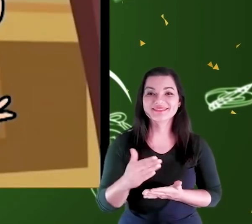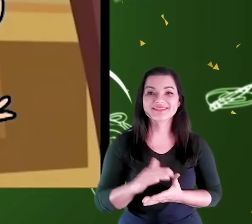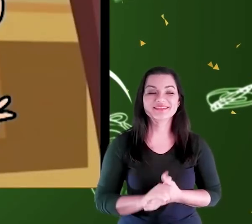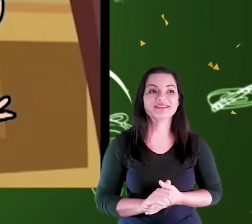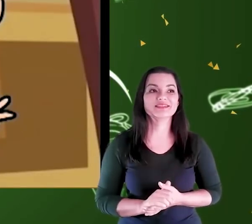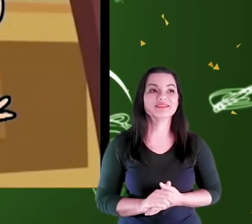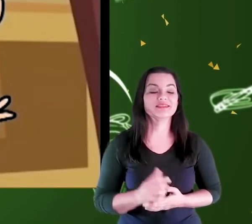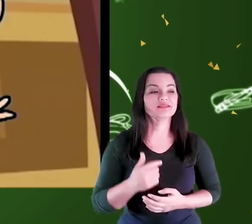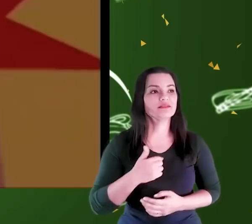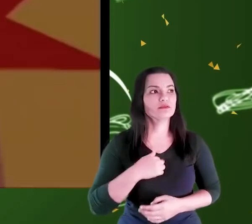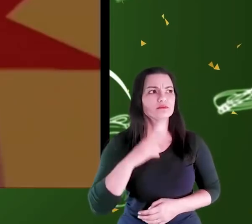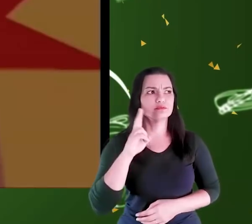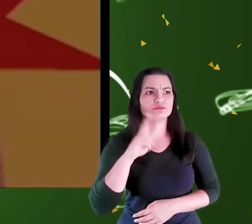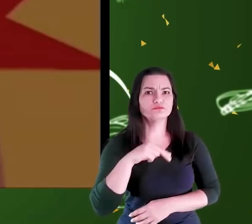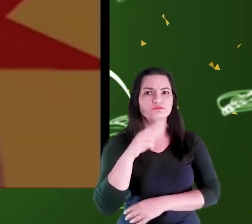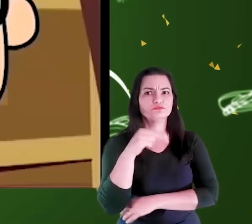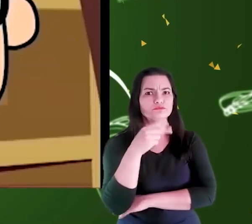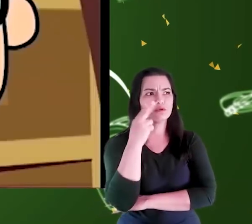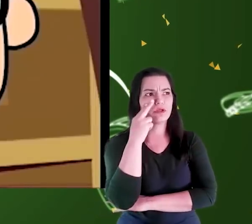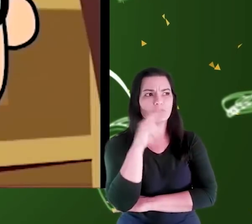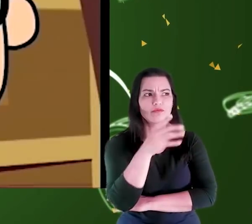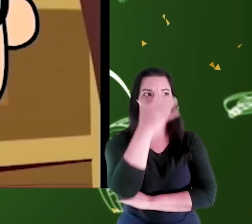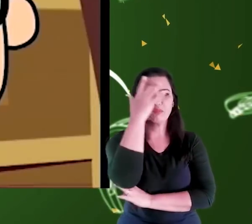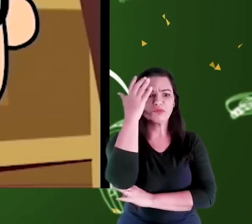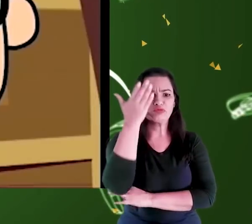Eu nunca vi gente assim.